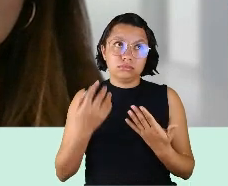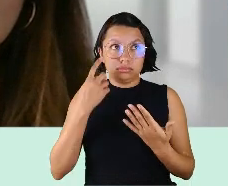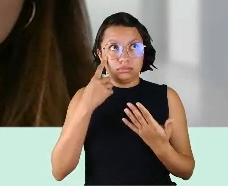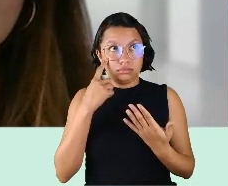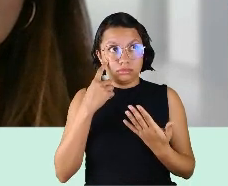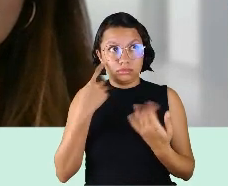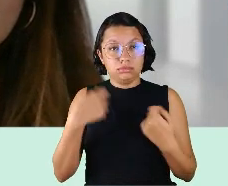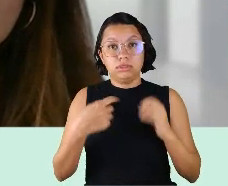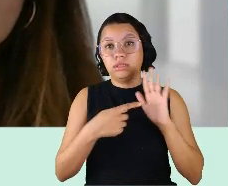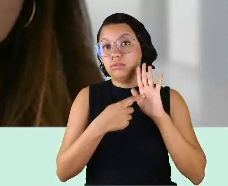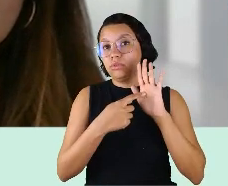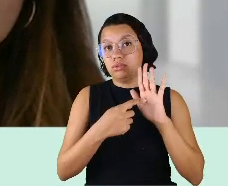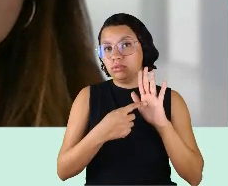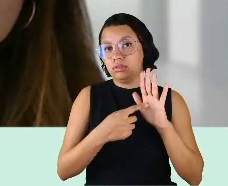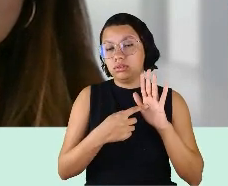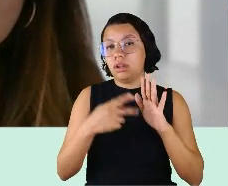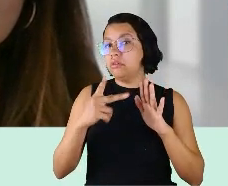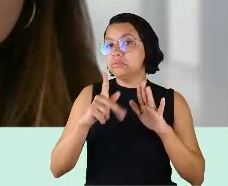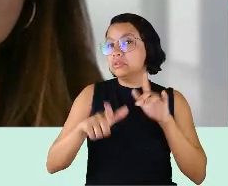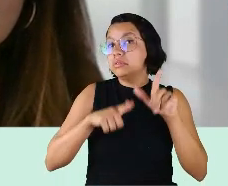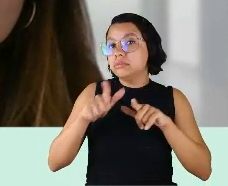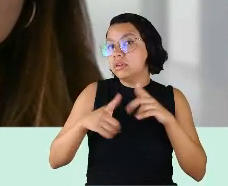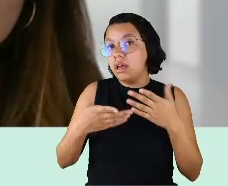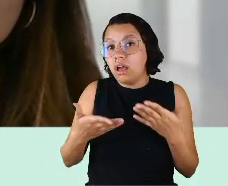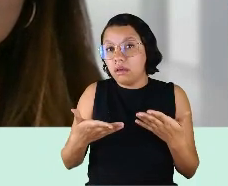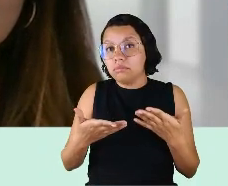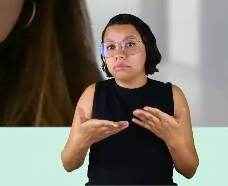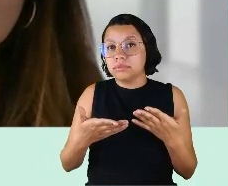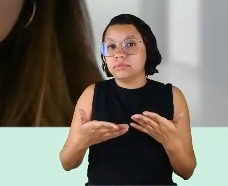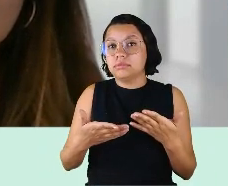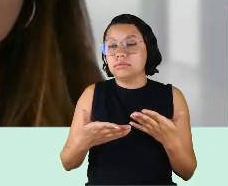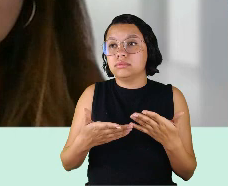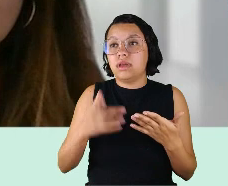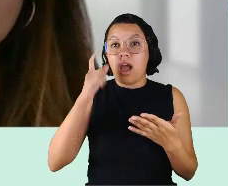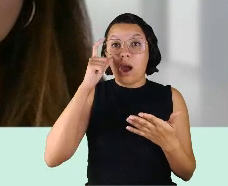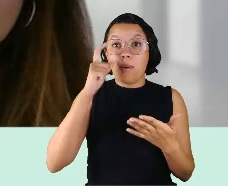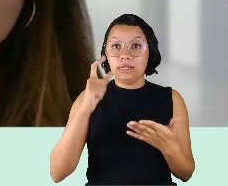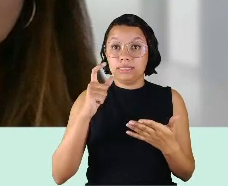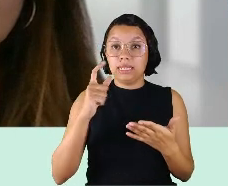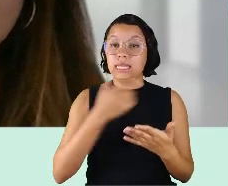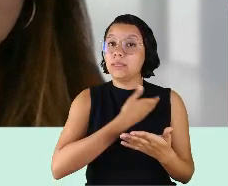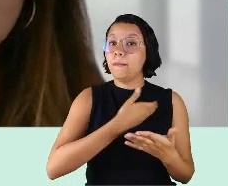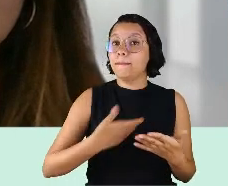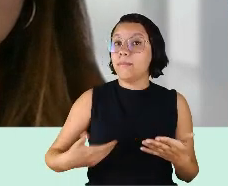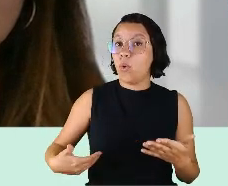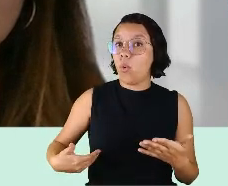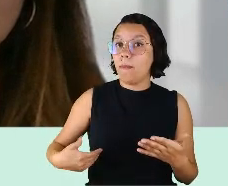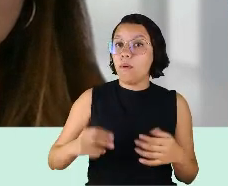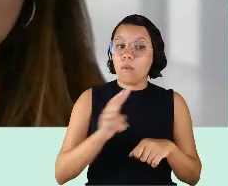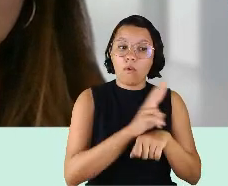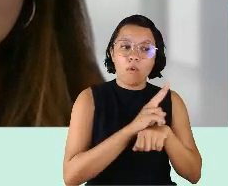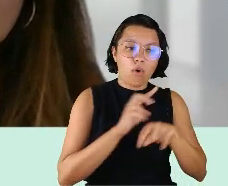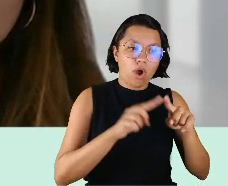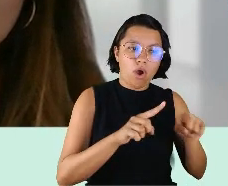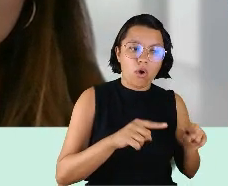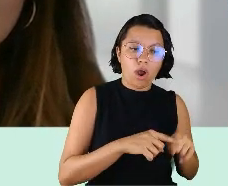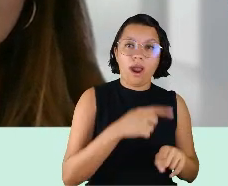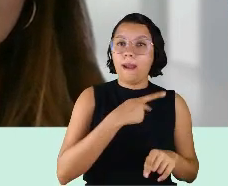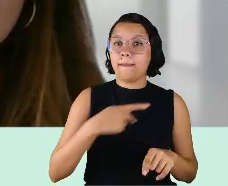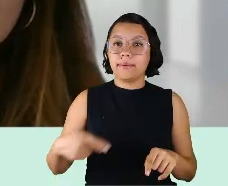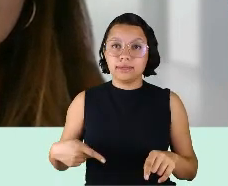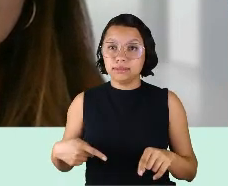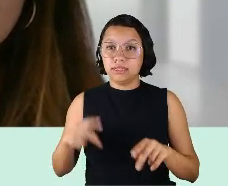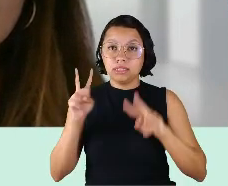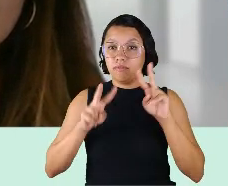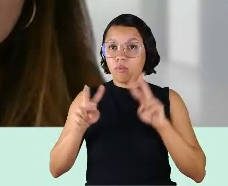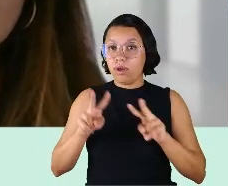Olha, você tem que mostrar o seu desempenho, porque é o interesse público que a corregedoria e a presidência